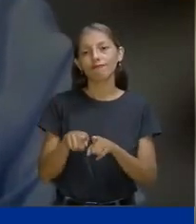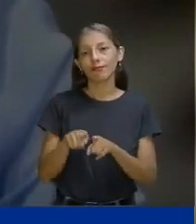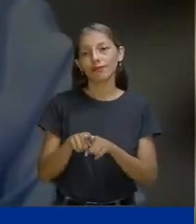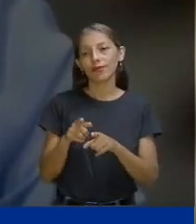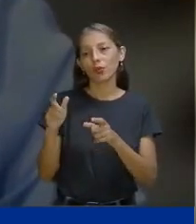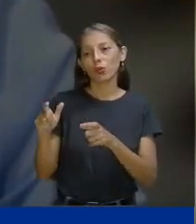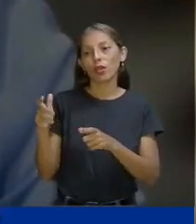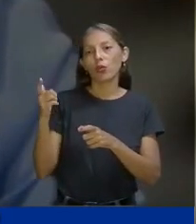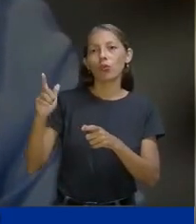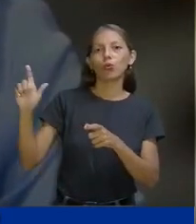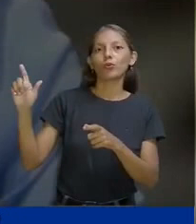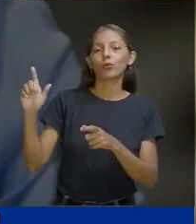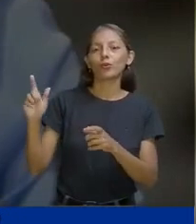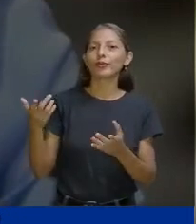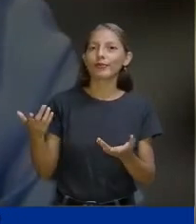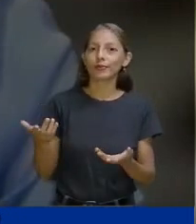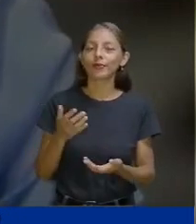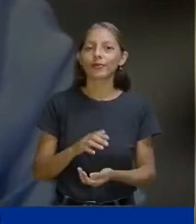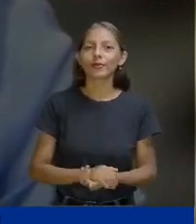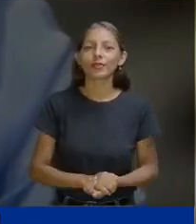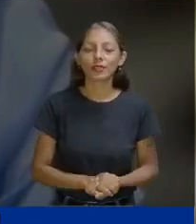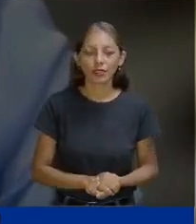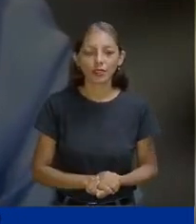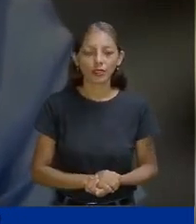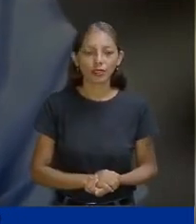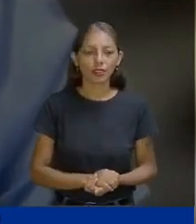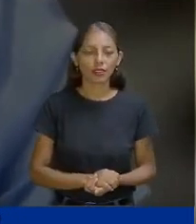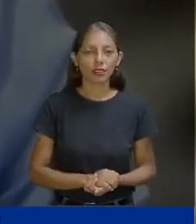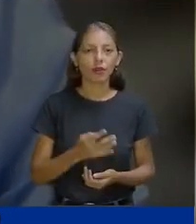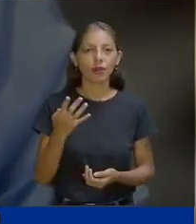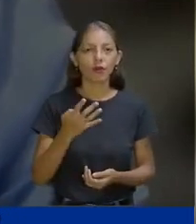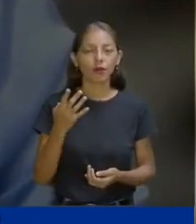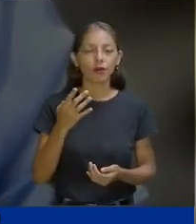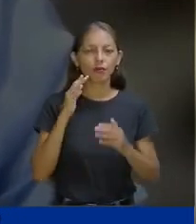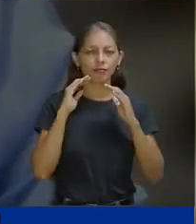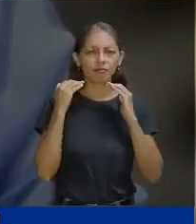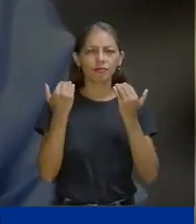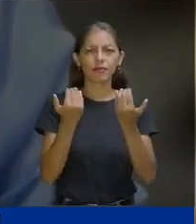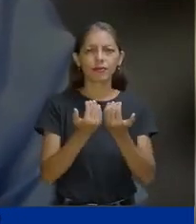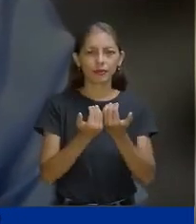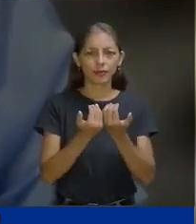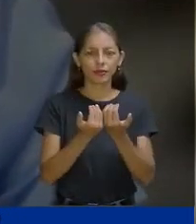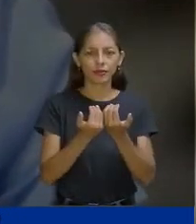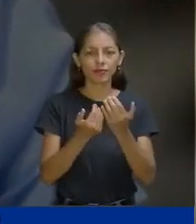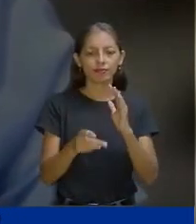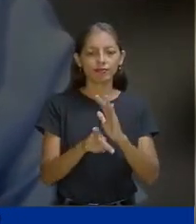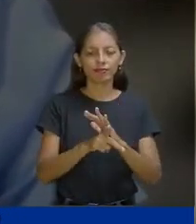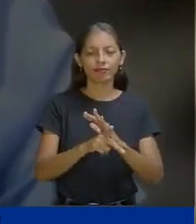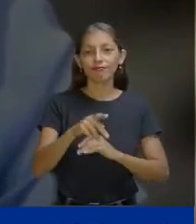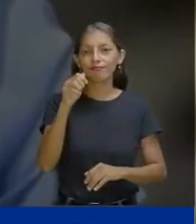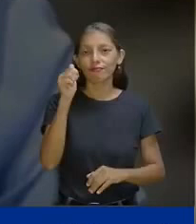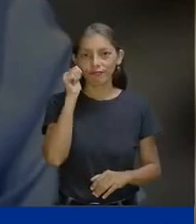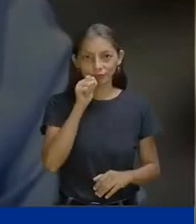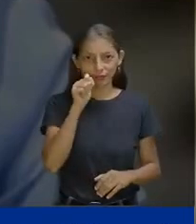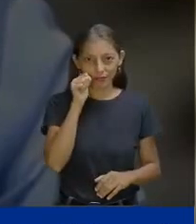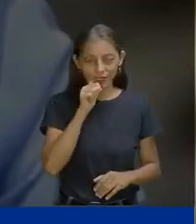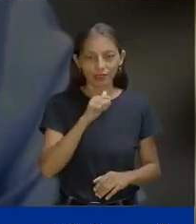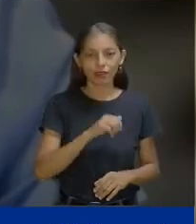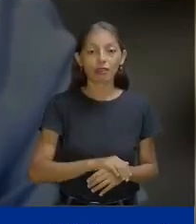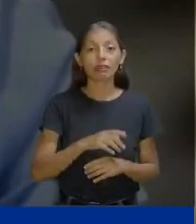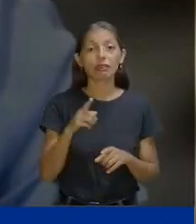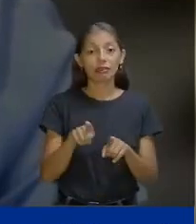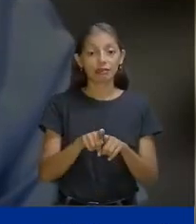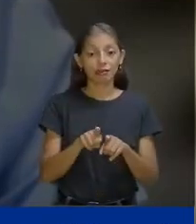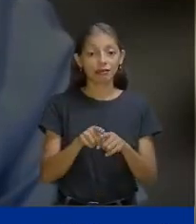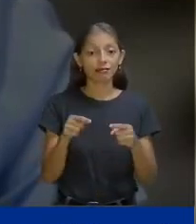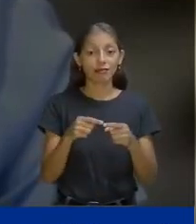estou participando da 4ª Conferência Nacional da Mulher Advogada, também um evento gigantesco no mundo jurídico feminino,